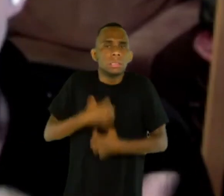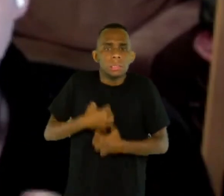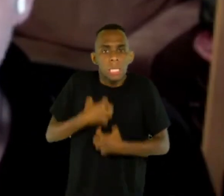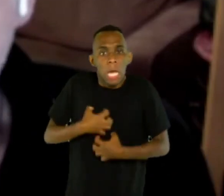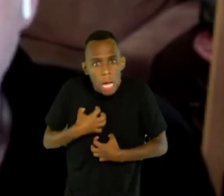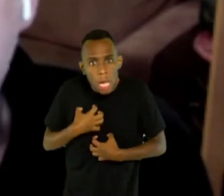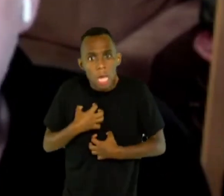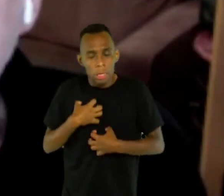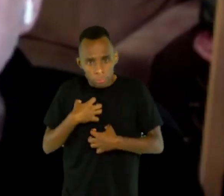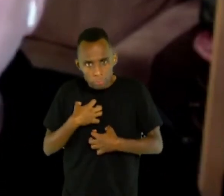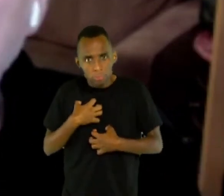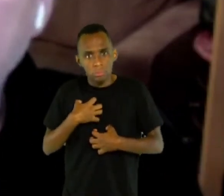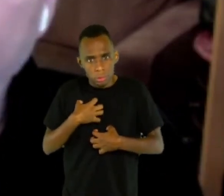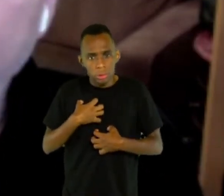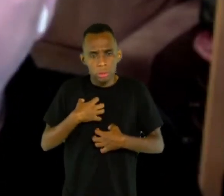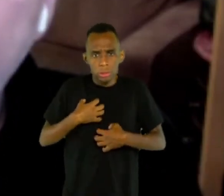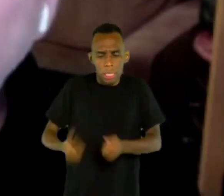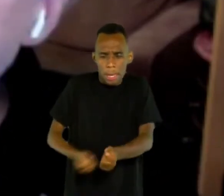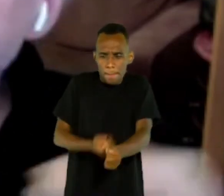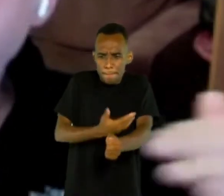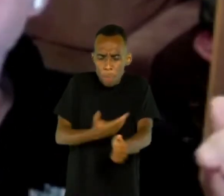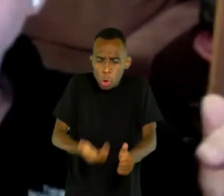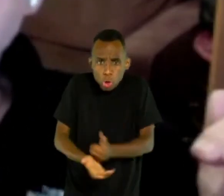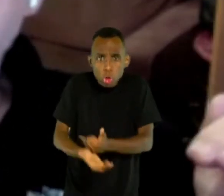né, e de devoções